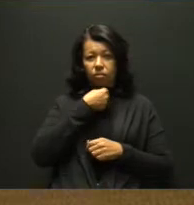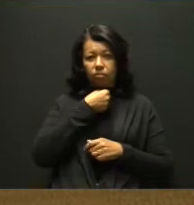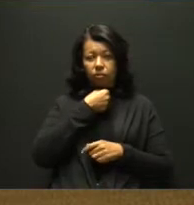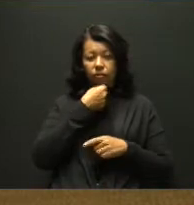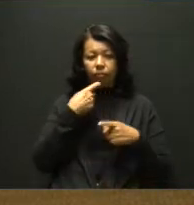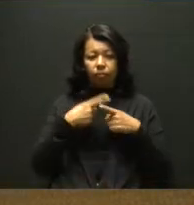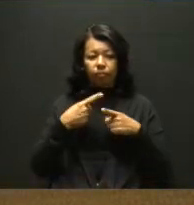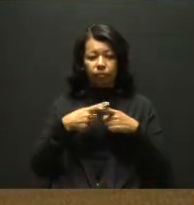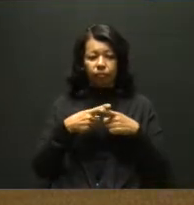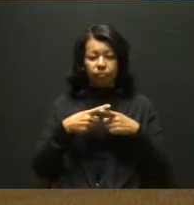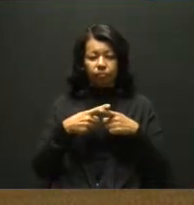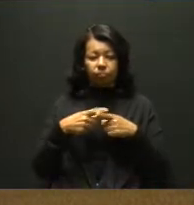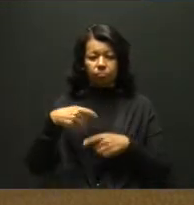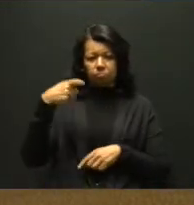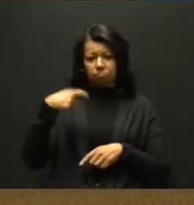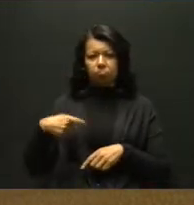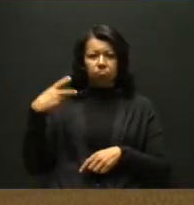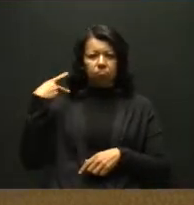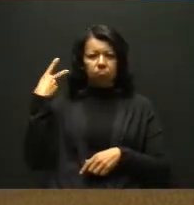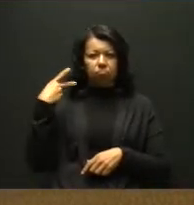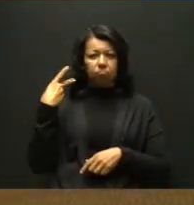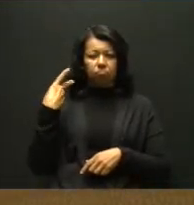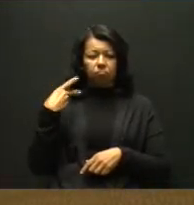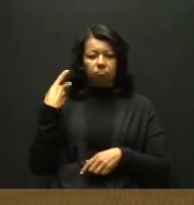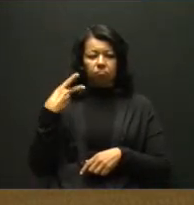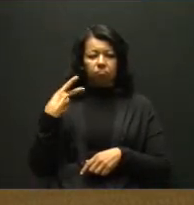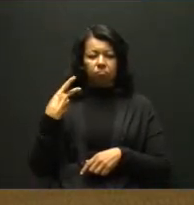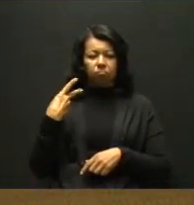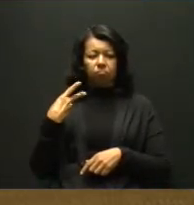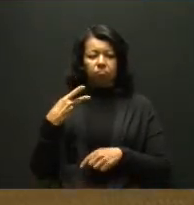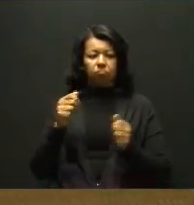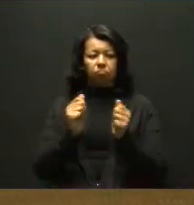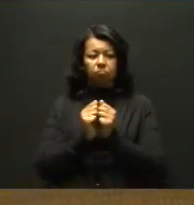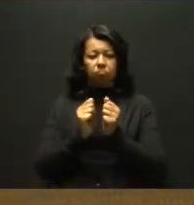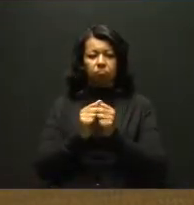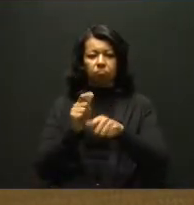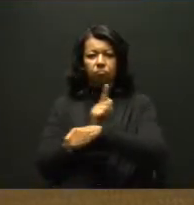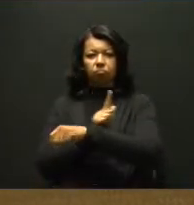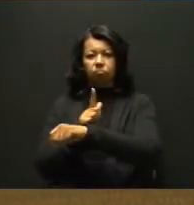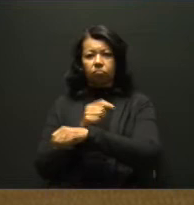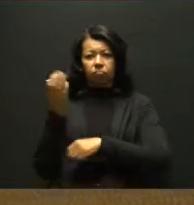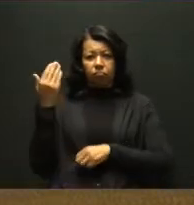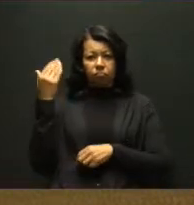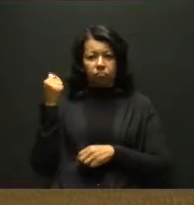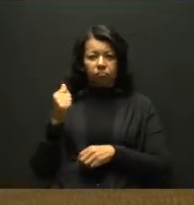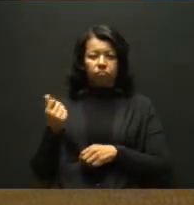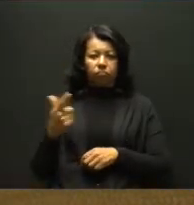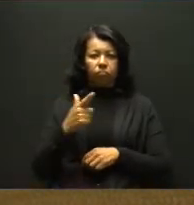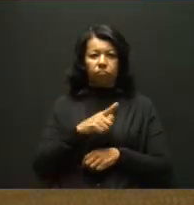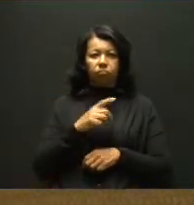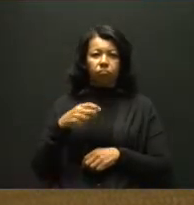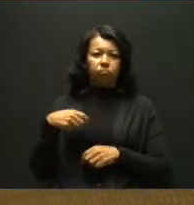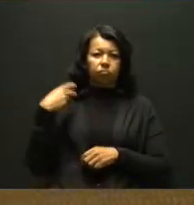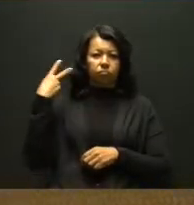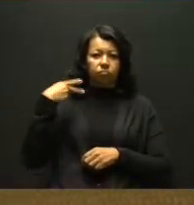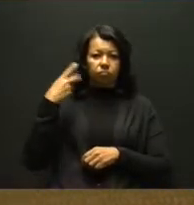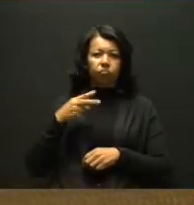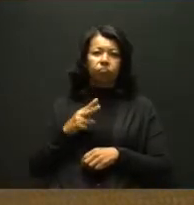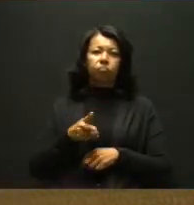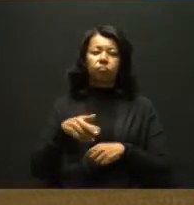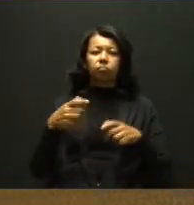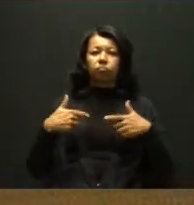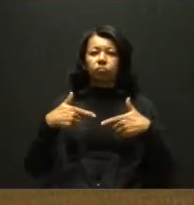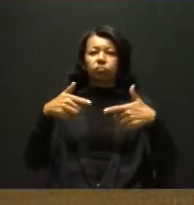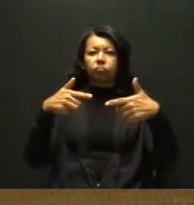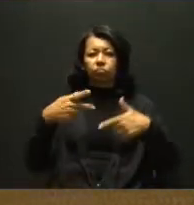vereador e juntamente à gestão passada os vereadores sempre lutando pela questão